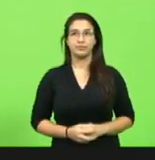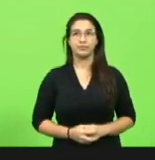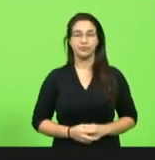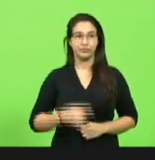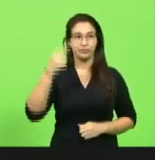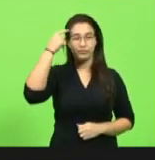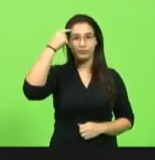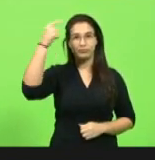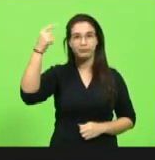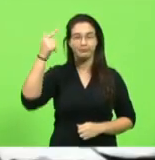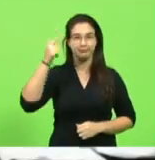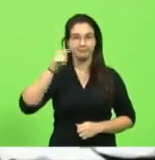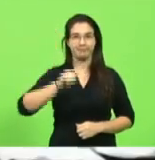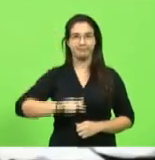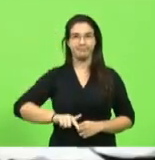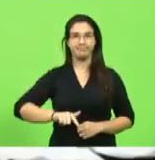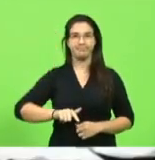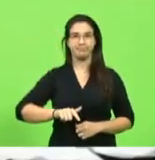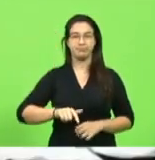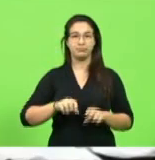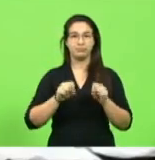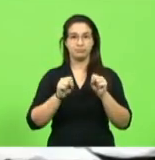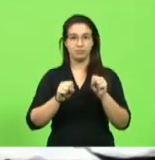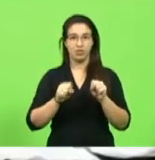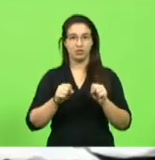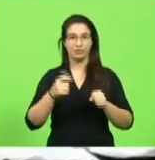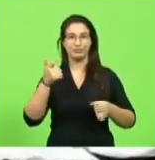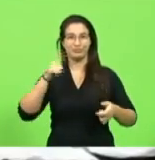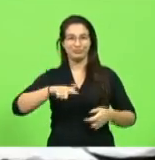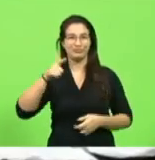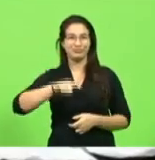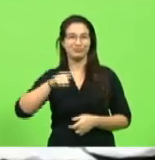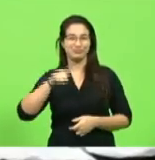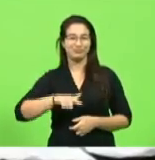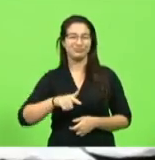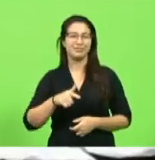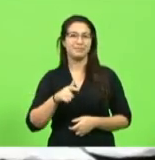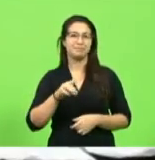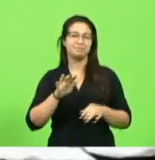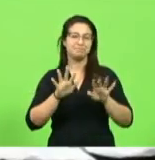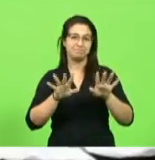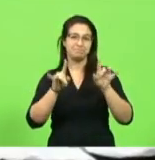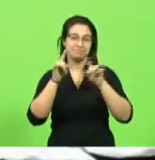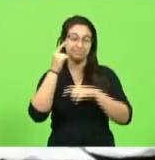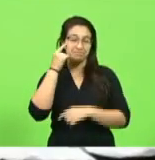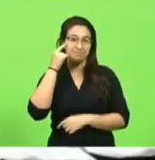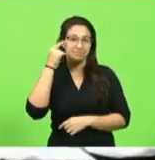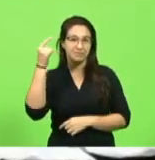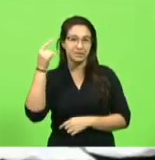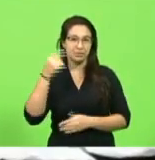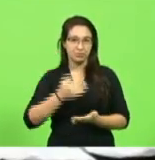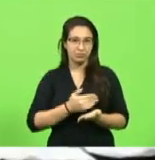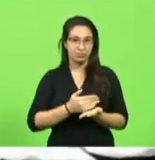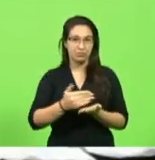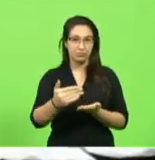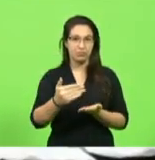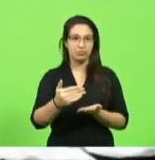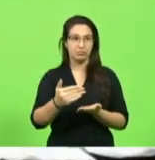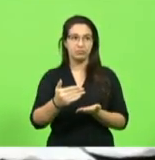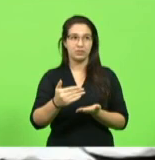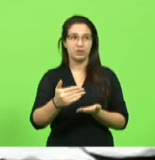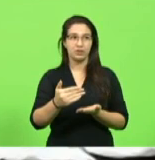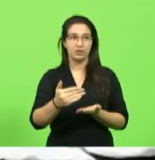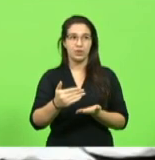vez, posso ser repetitivo, mas lembro mais uma vez as palavras iniciais quando